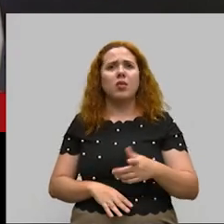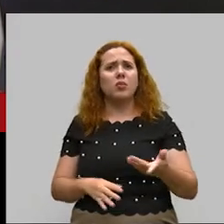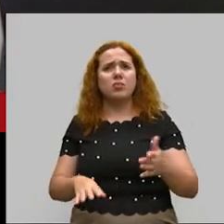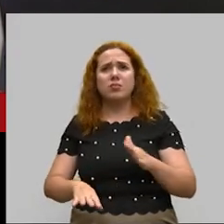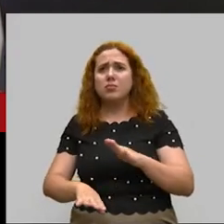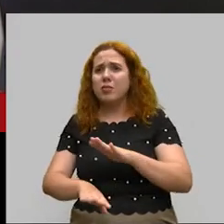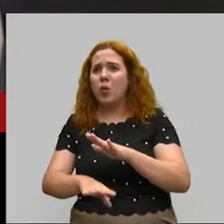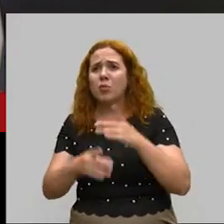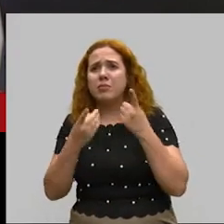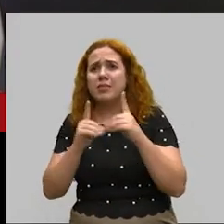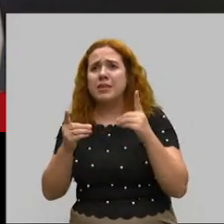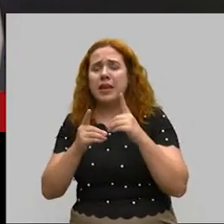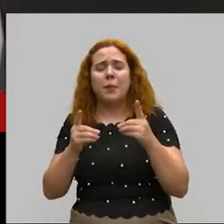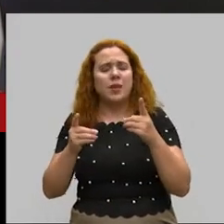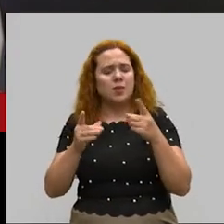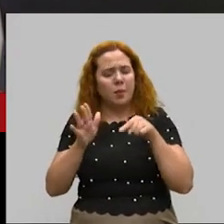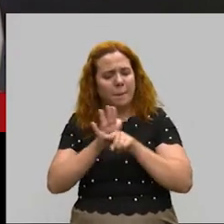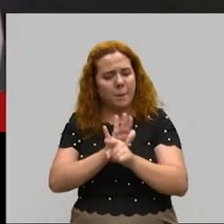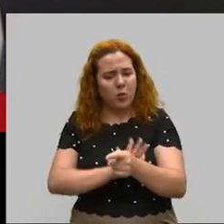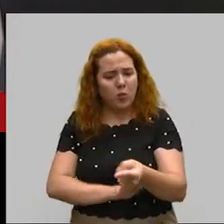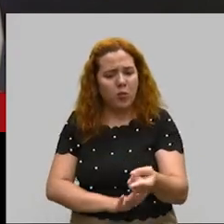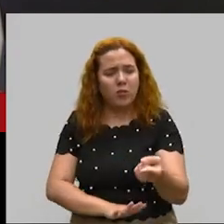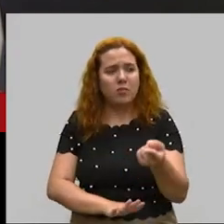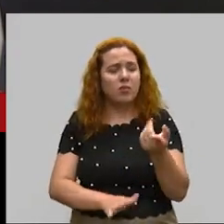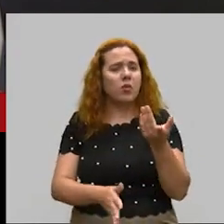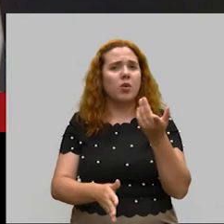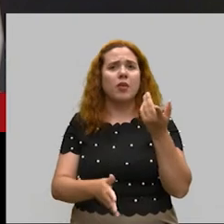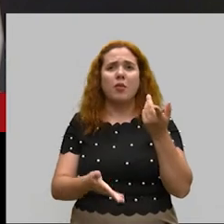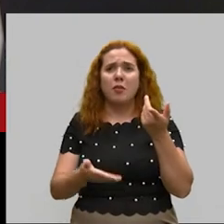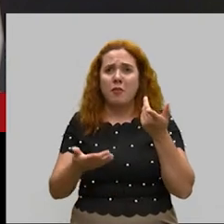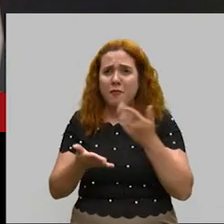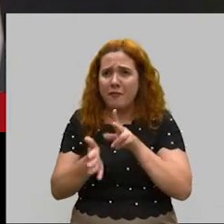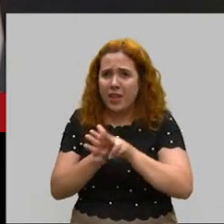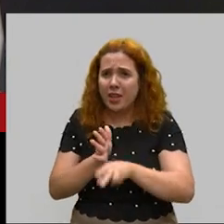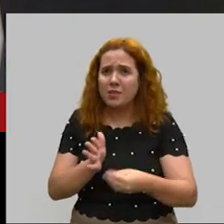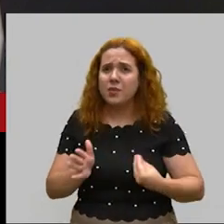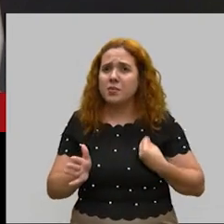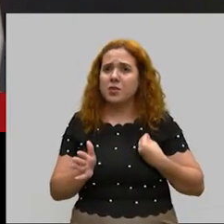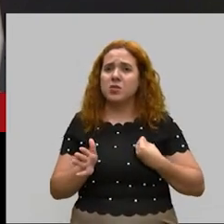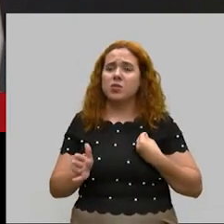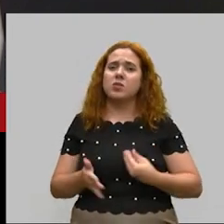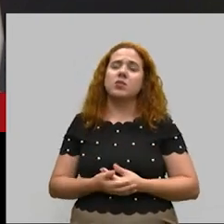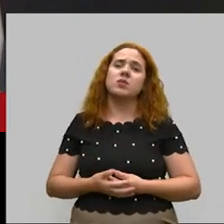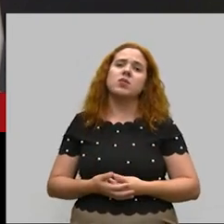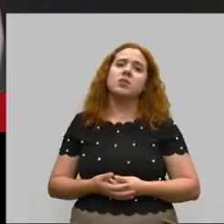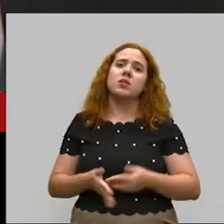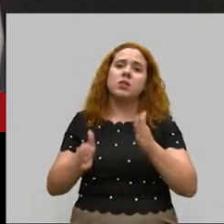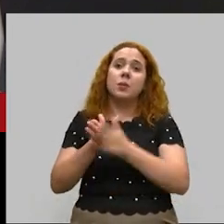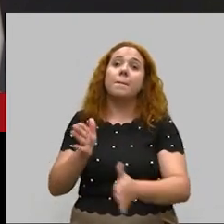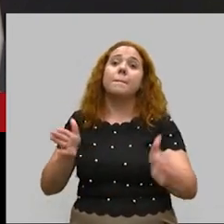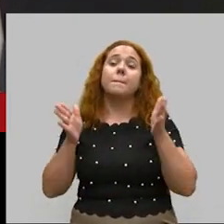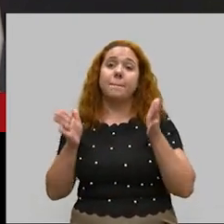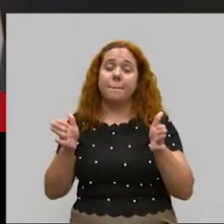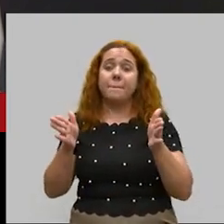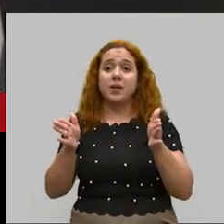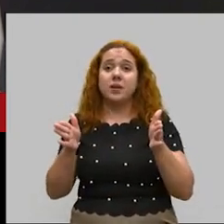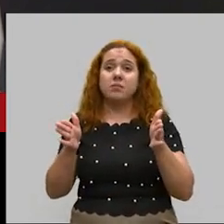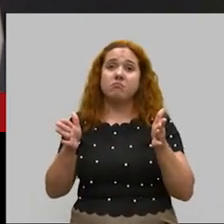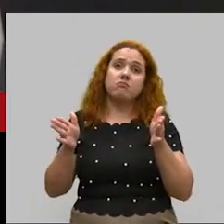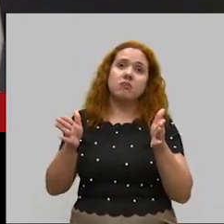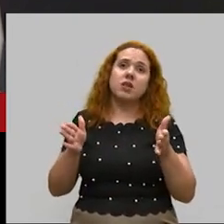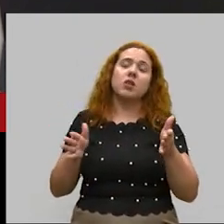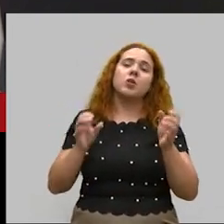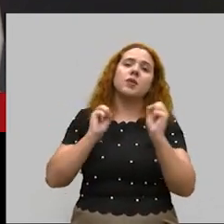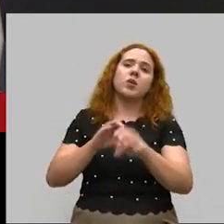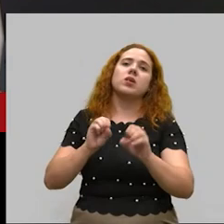um debate com tanta intensidade com tanta presença com tanta participação mas é um Marco eh sobre educação no